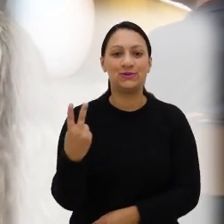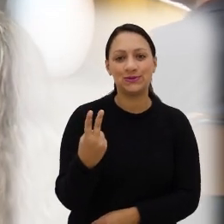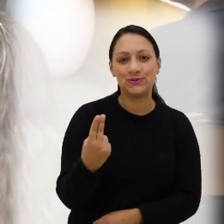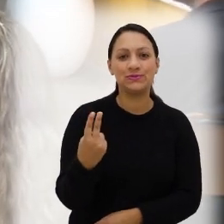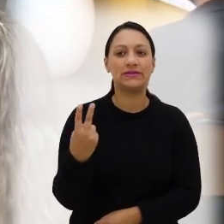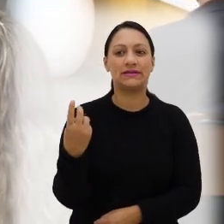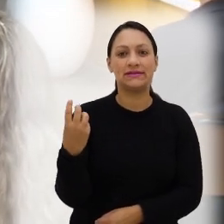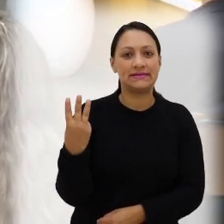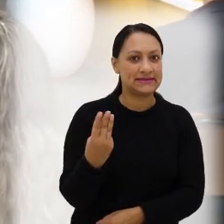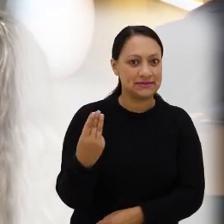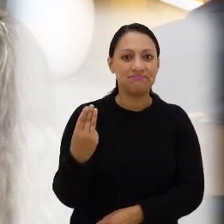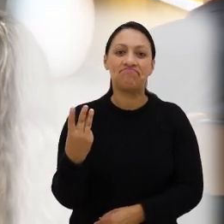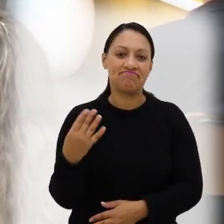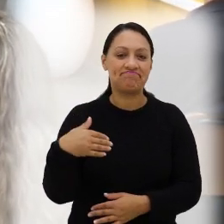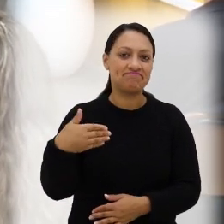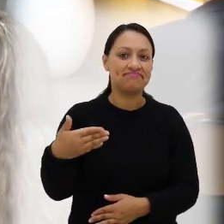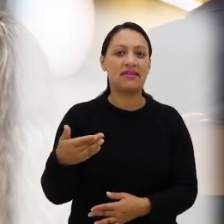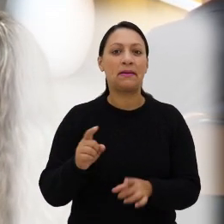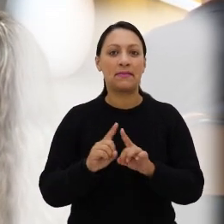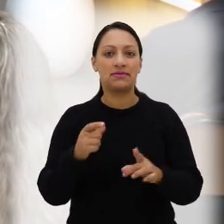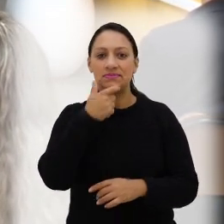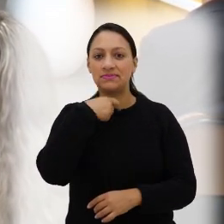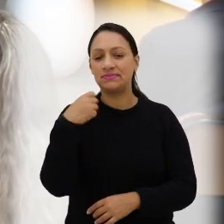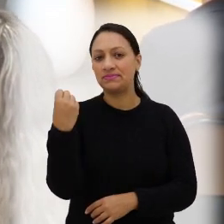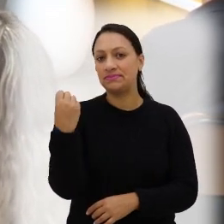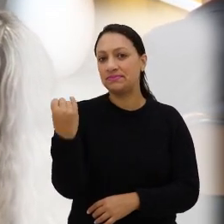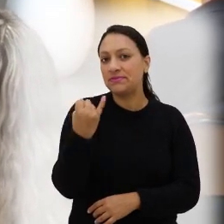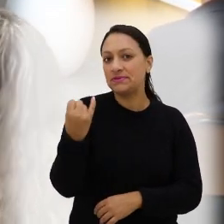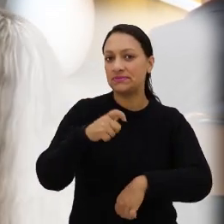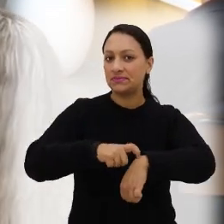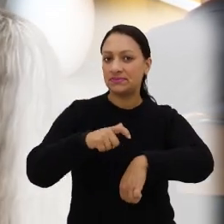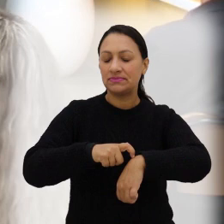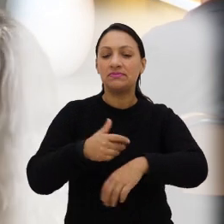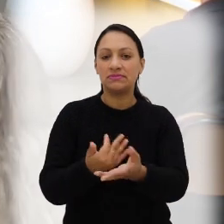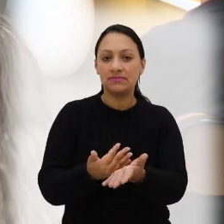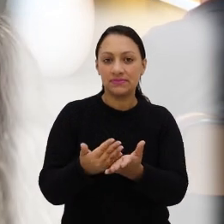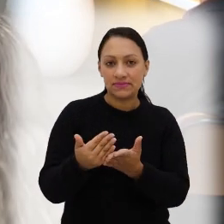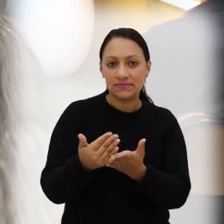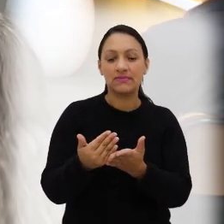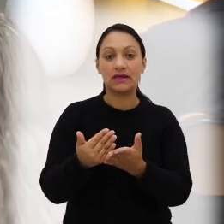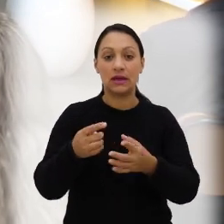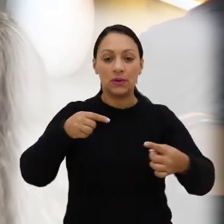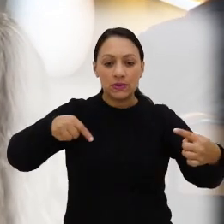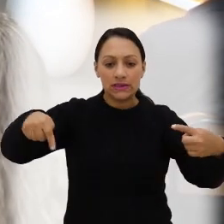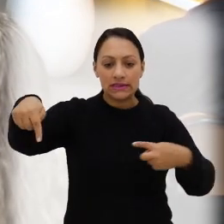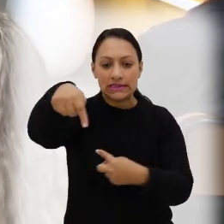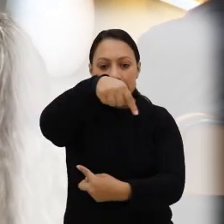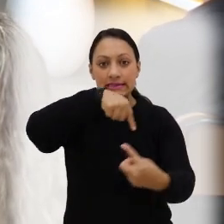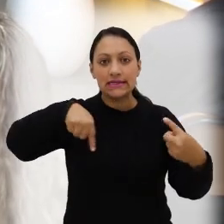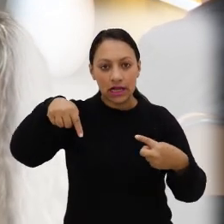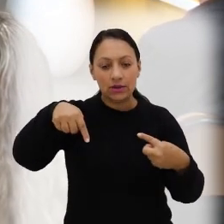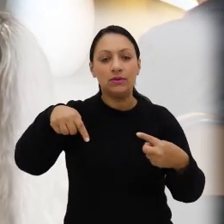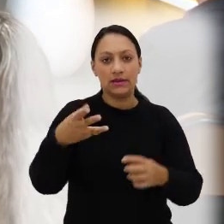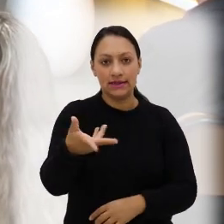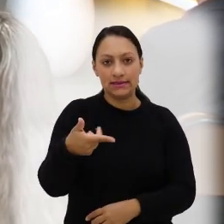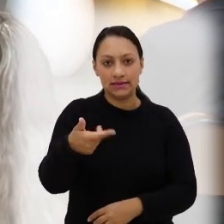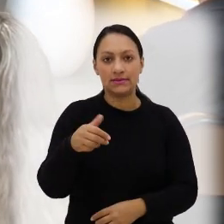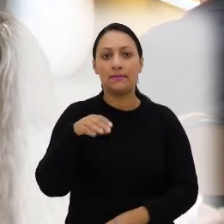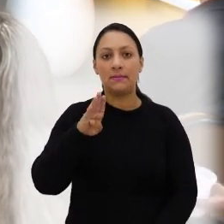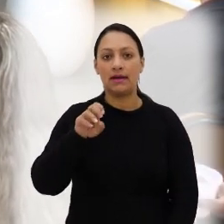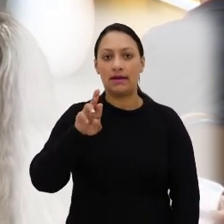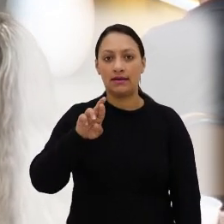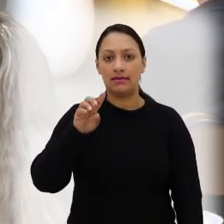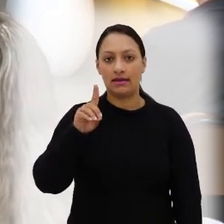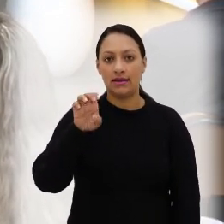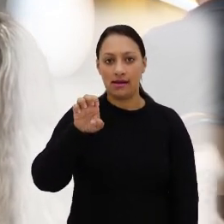em trios e assim por diante. Mas eu acho que é um momento muito importante para a gente iniciar nosso ciclo de aceleração do BRDE Labs.